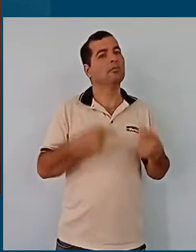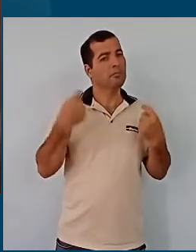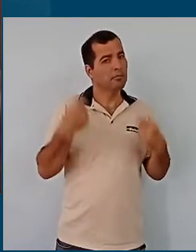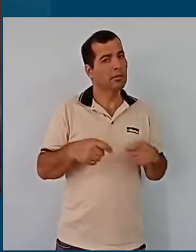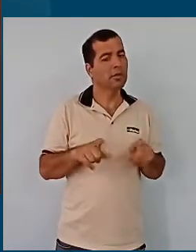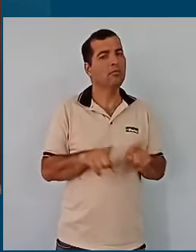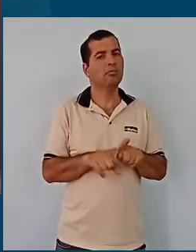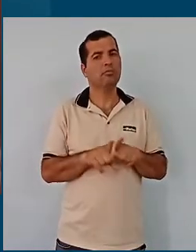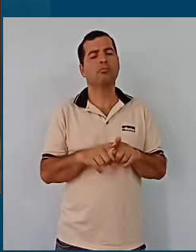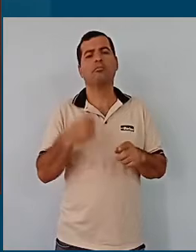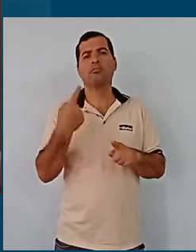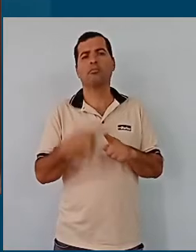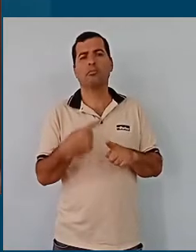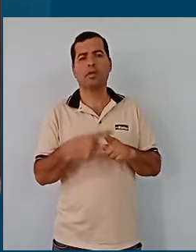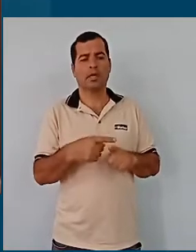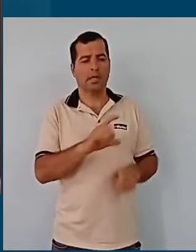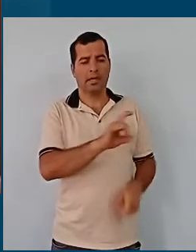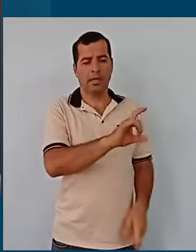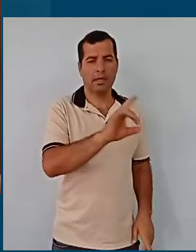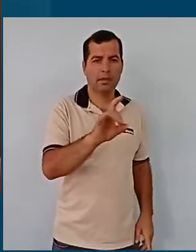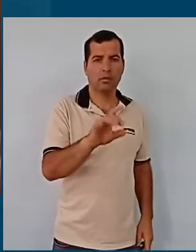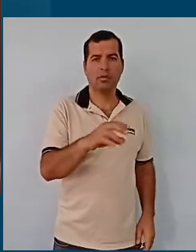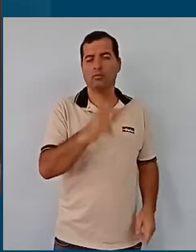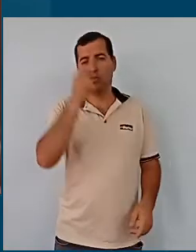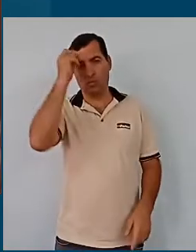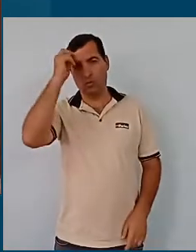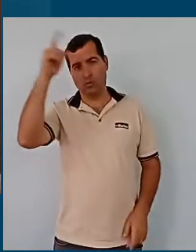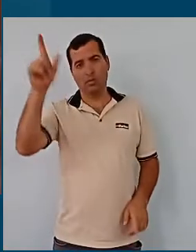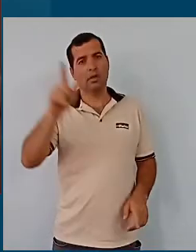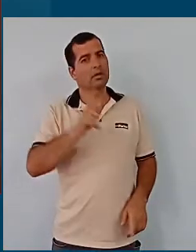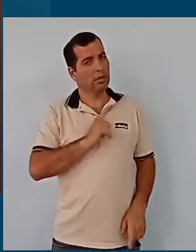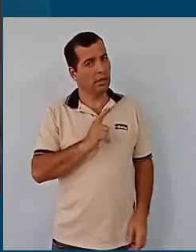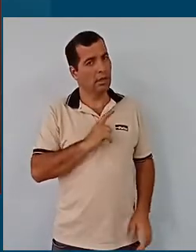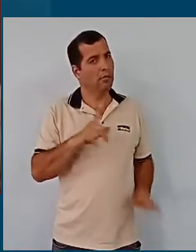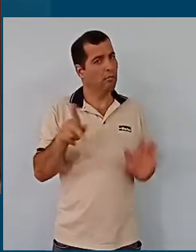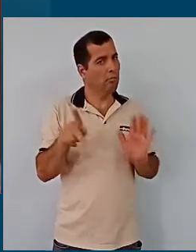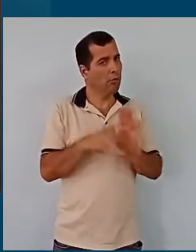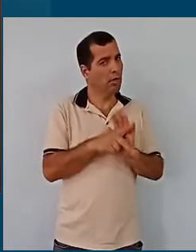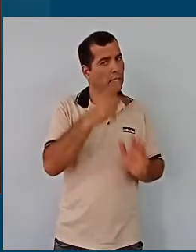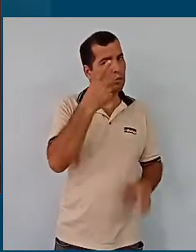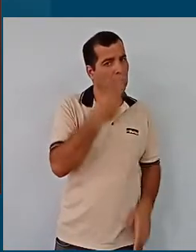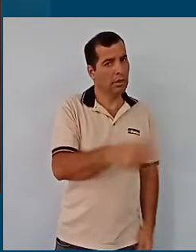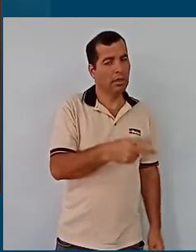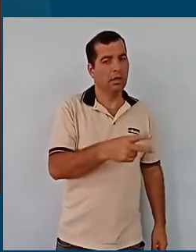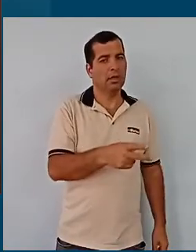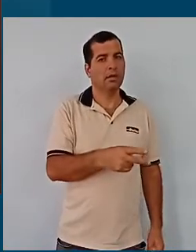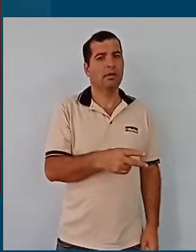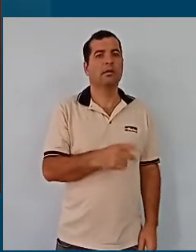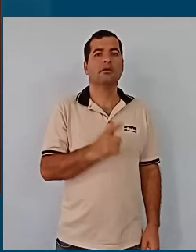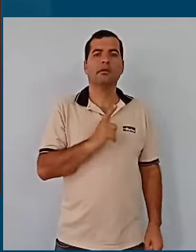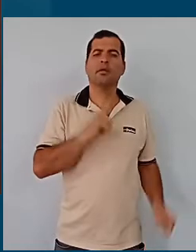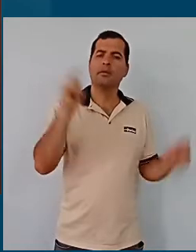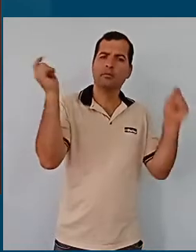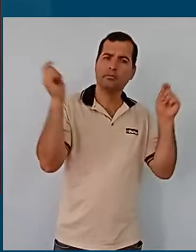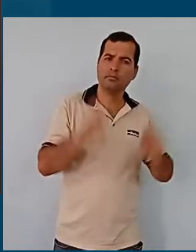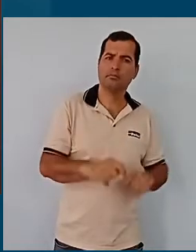crianças? Porque cada objeto da cultura guarda em si a habilidade necessária ao seu